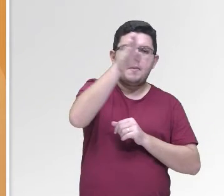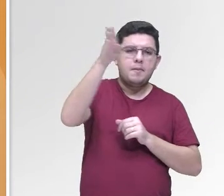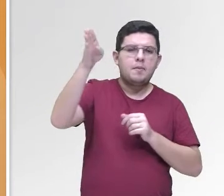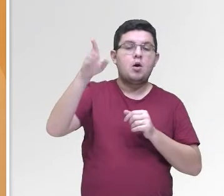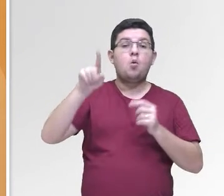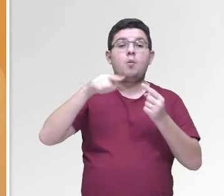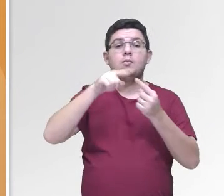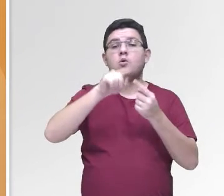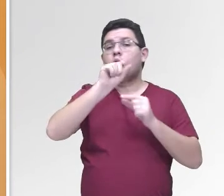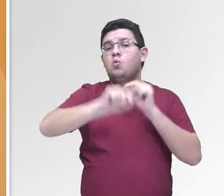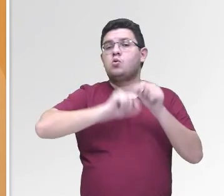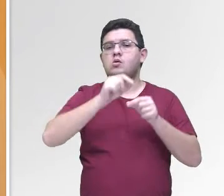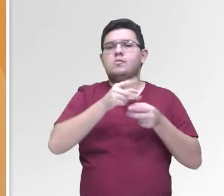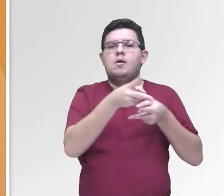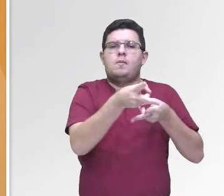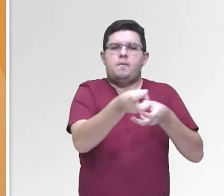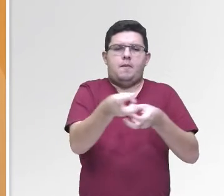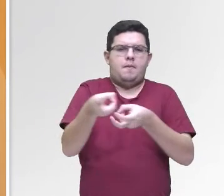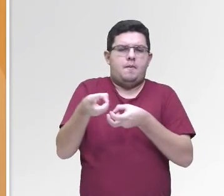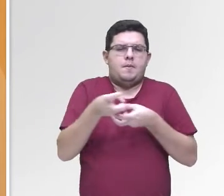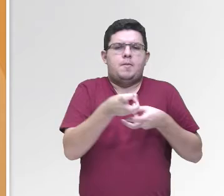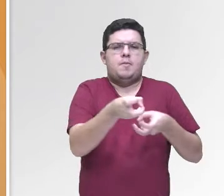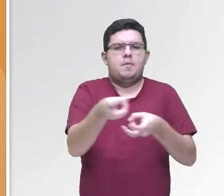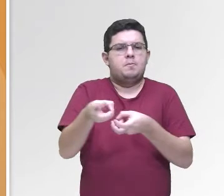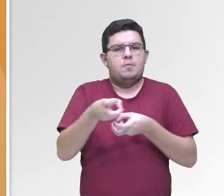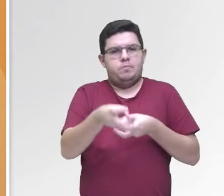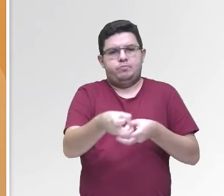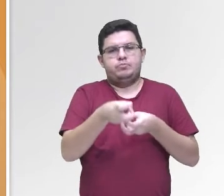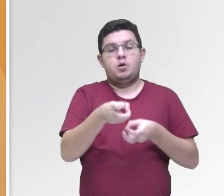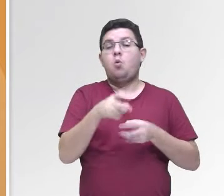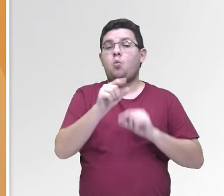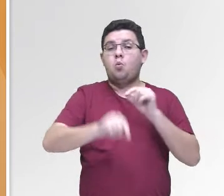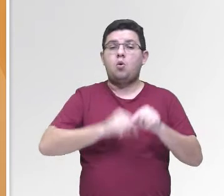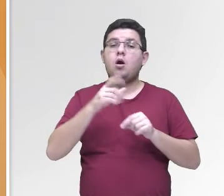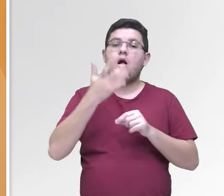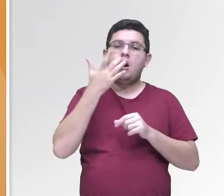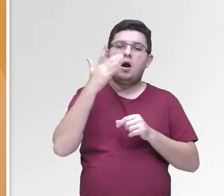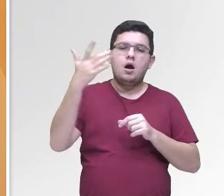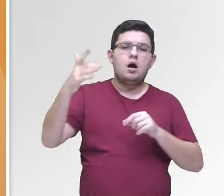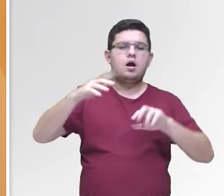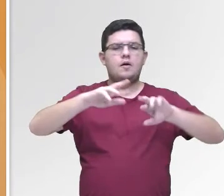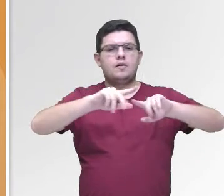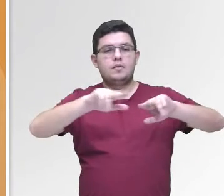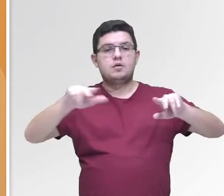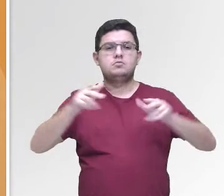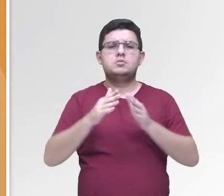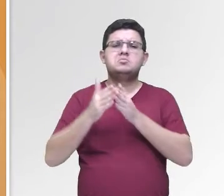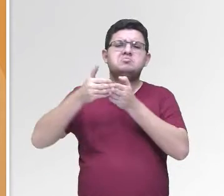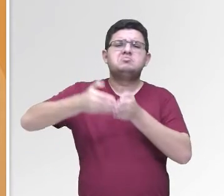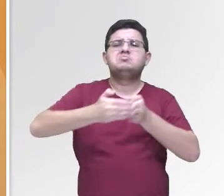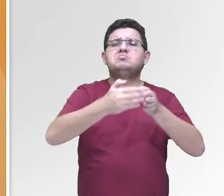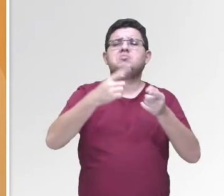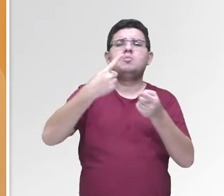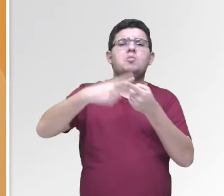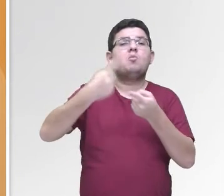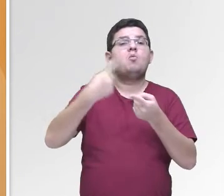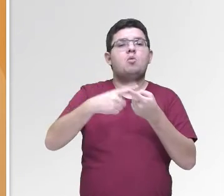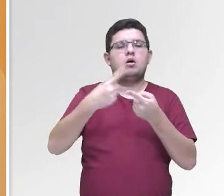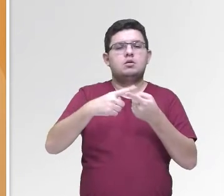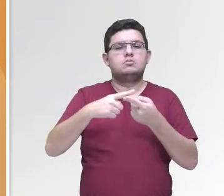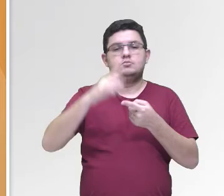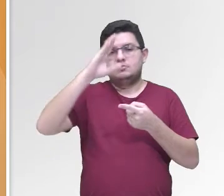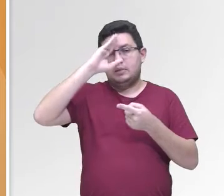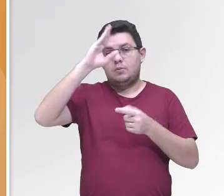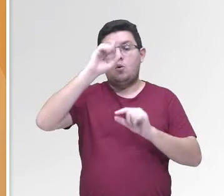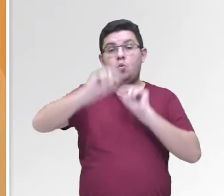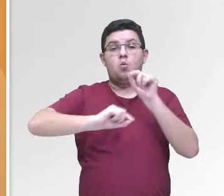outras áreas, tá? Fazer a exploração. Por que grandes navegações? Porque eles exploravam